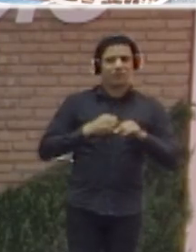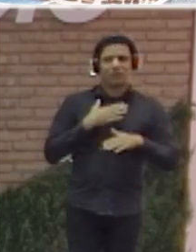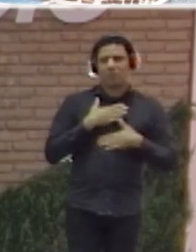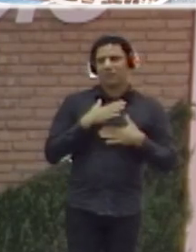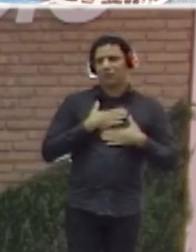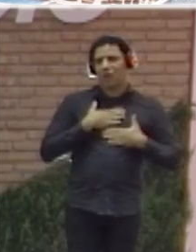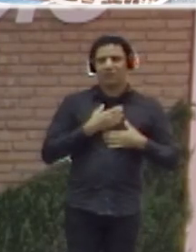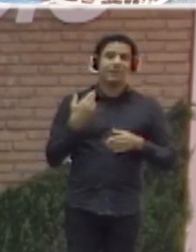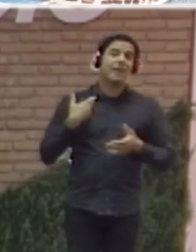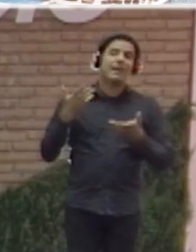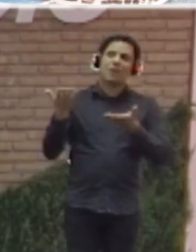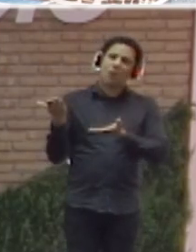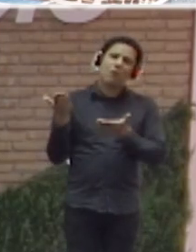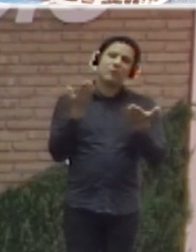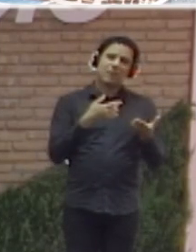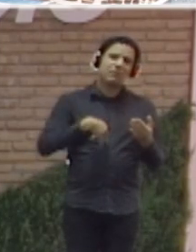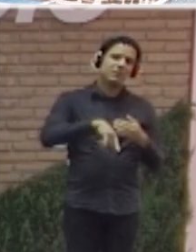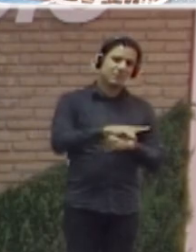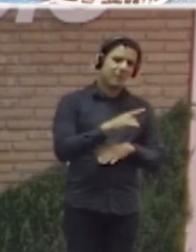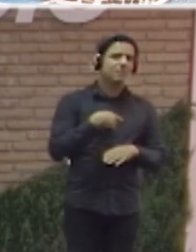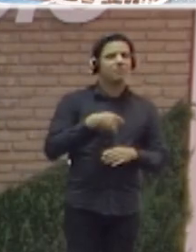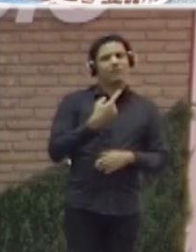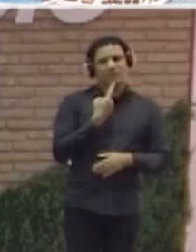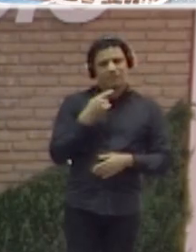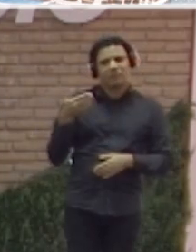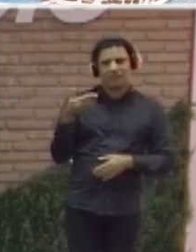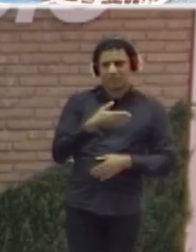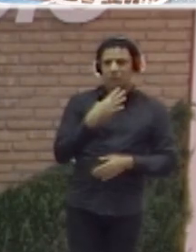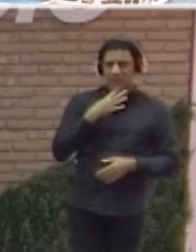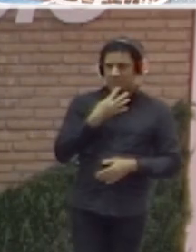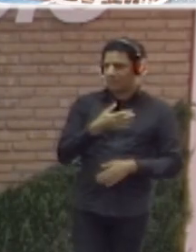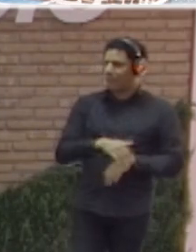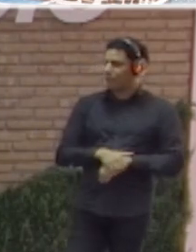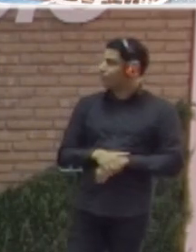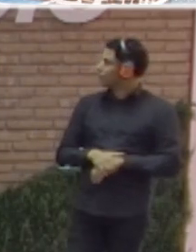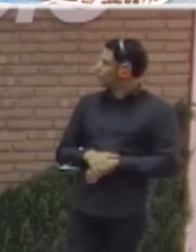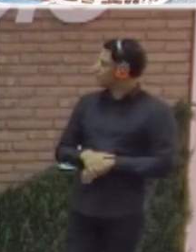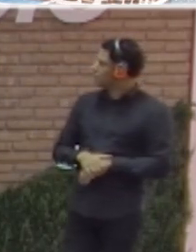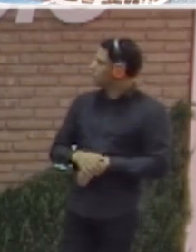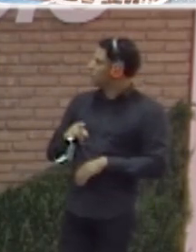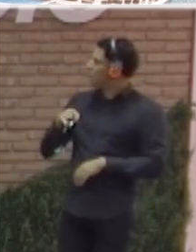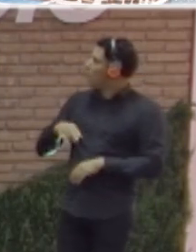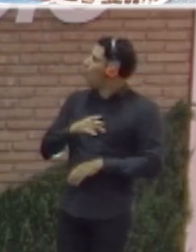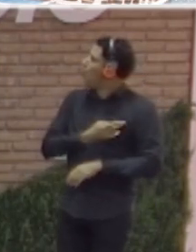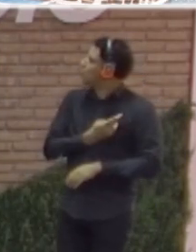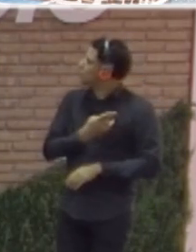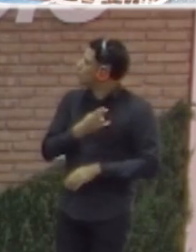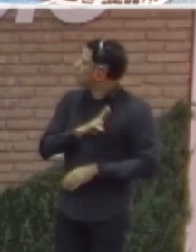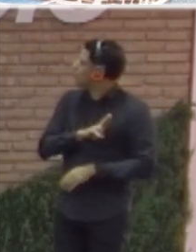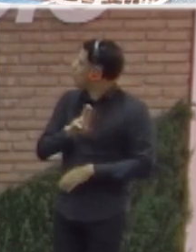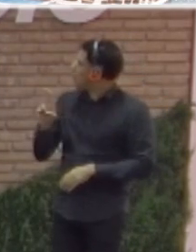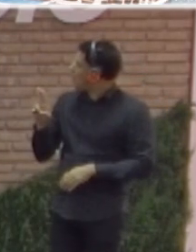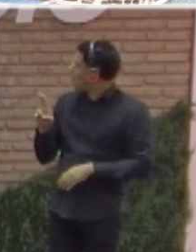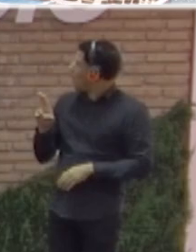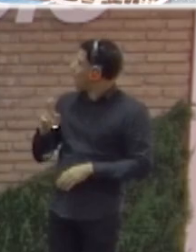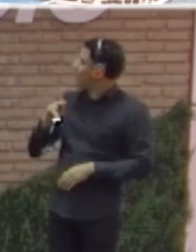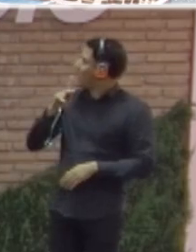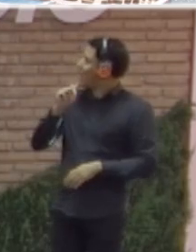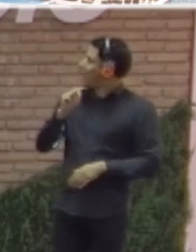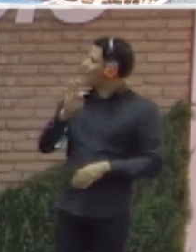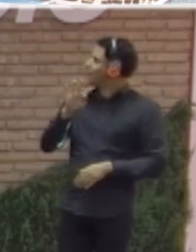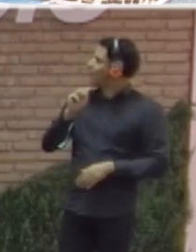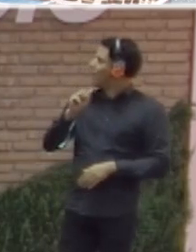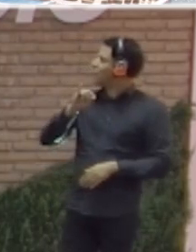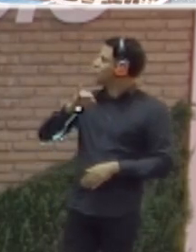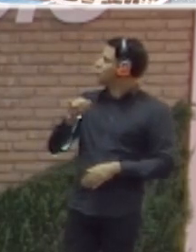a todos para vir a Helsinki para conhecê-lo. O outro se chama Katanakiota, é um pier que é a maior